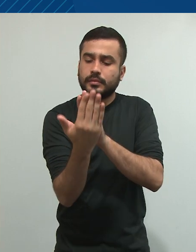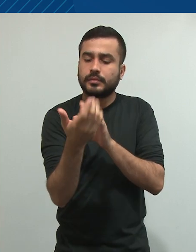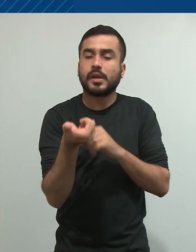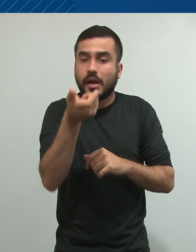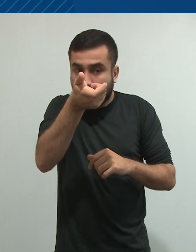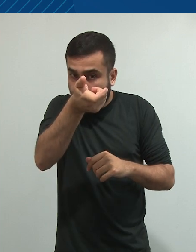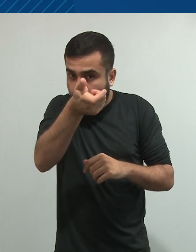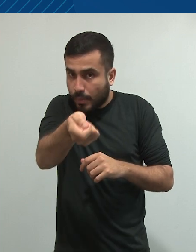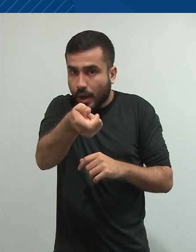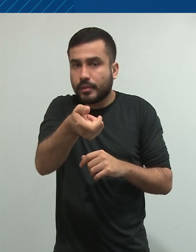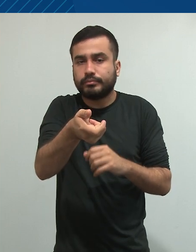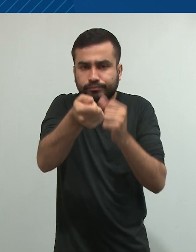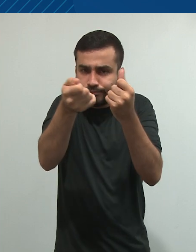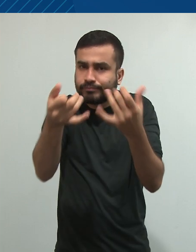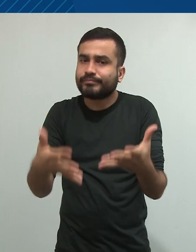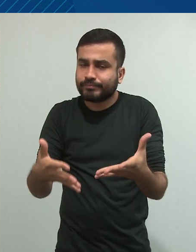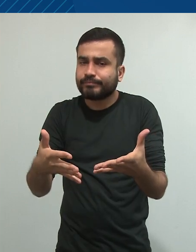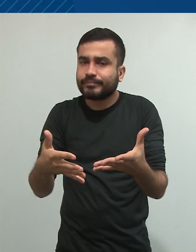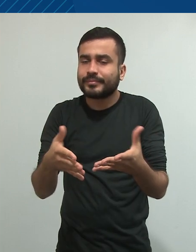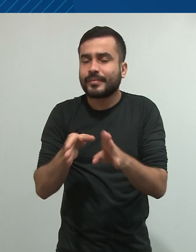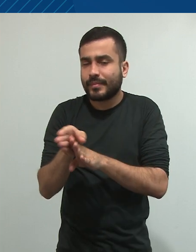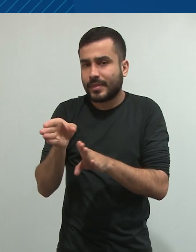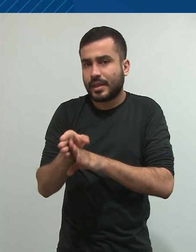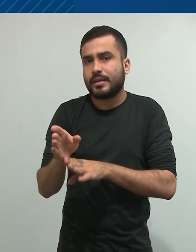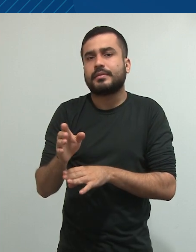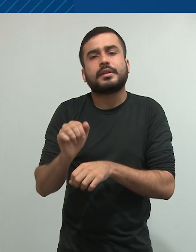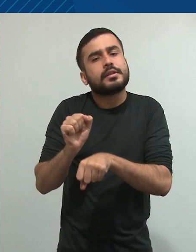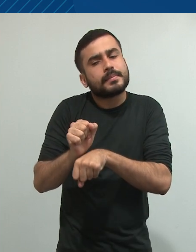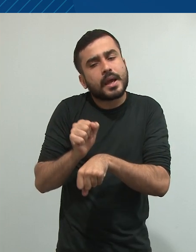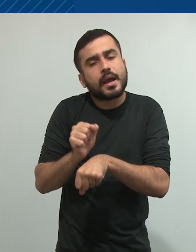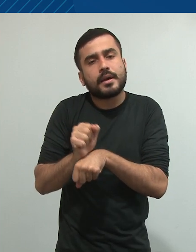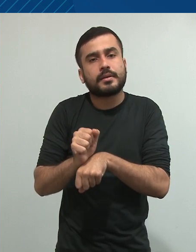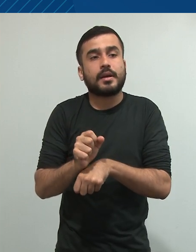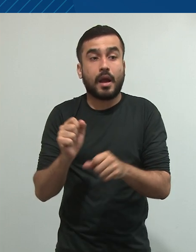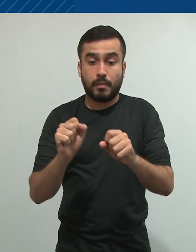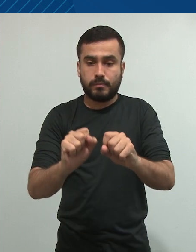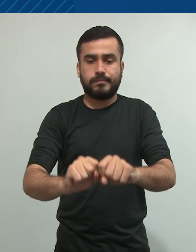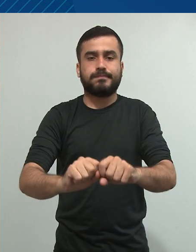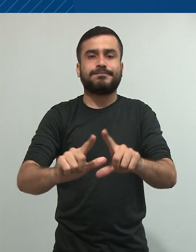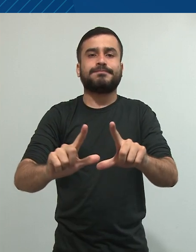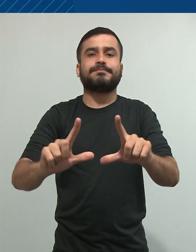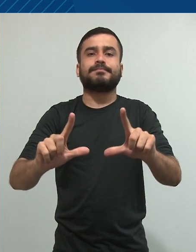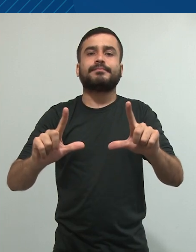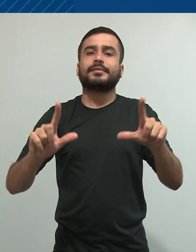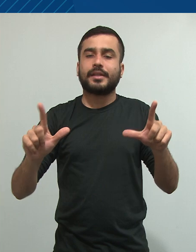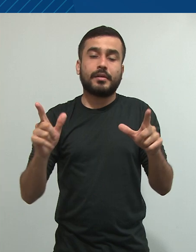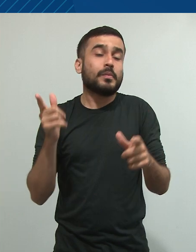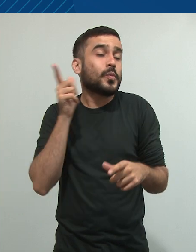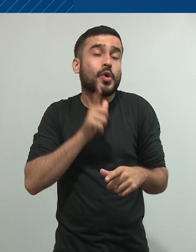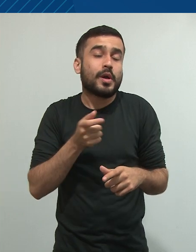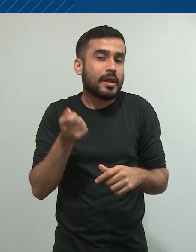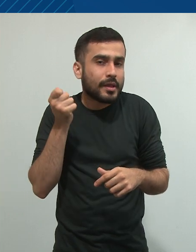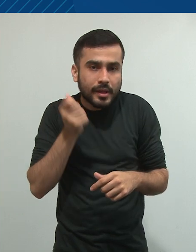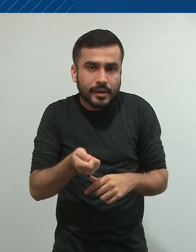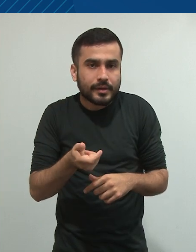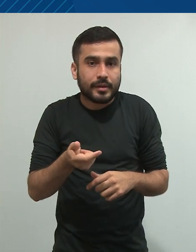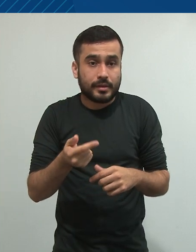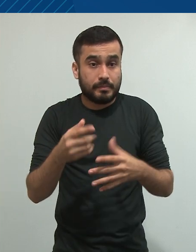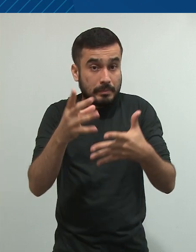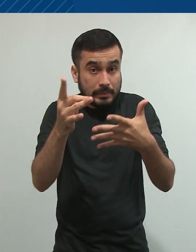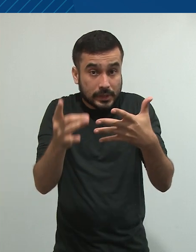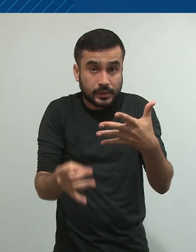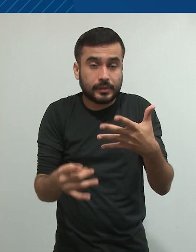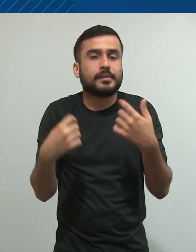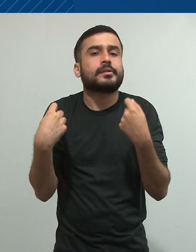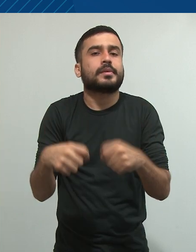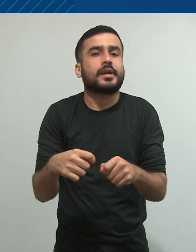para a televisão, você aperta, espera 2 segundos, o aparelho vai ligar e você conseguiu ligar o aparelho, entendeu? Porque